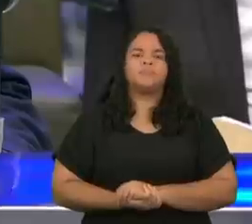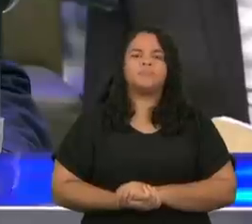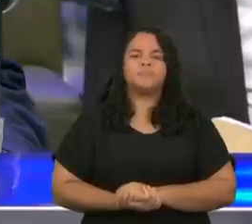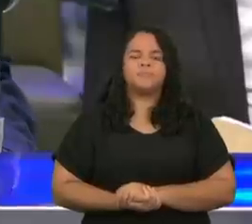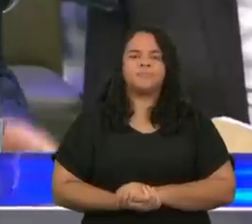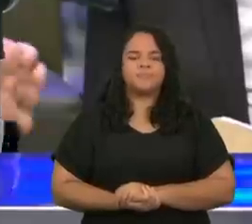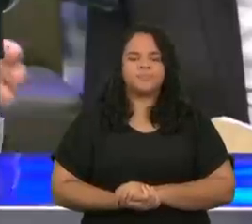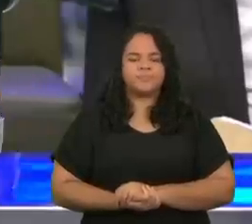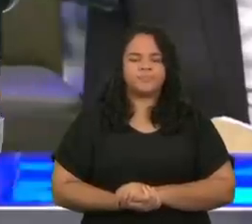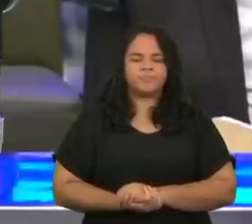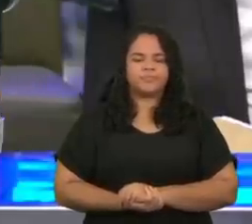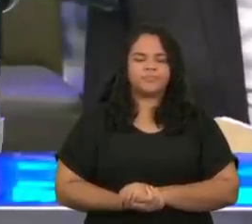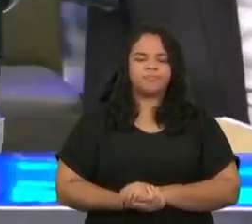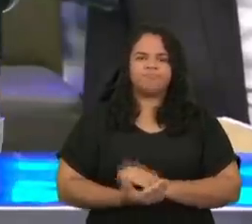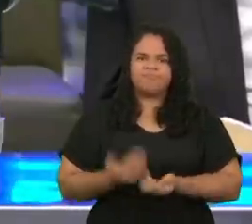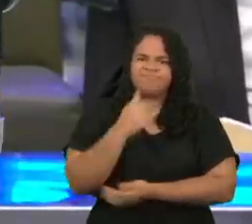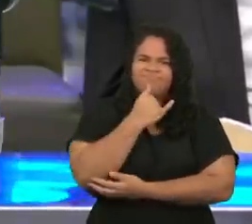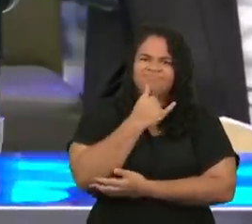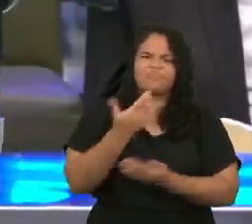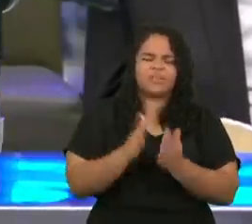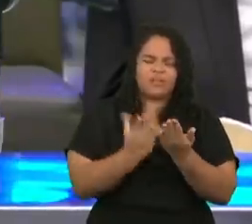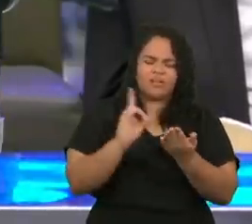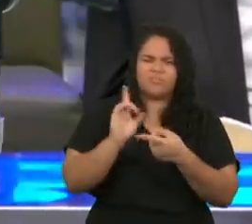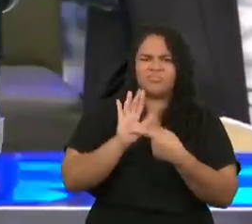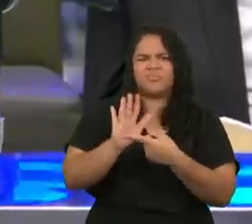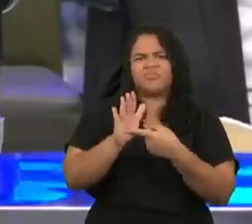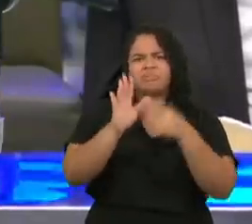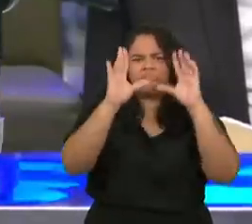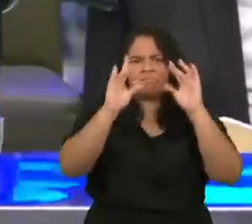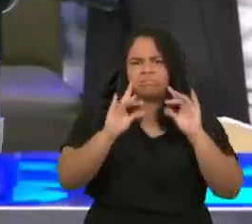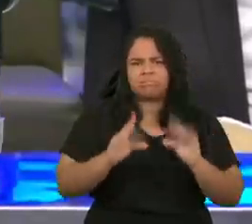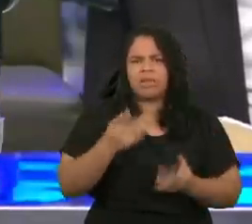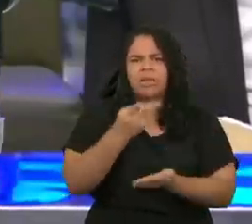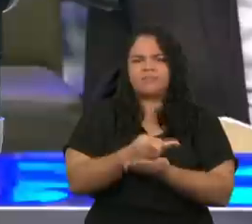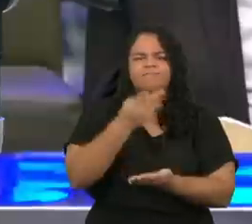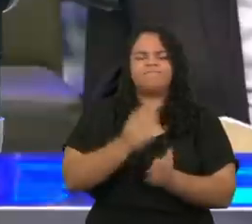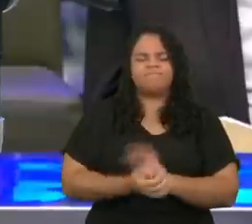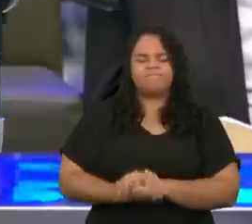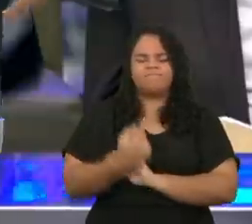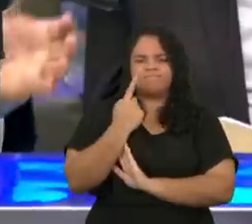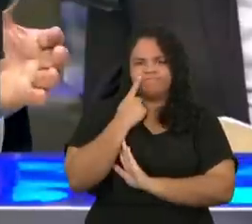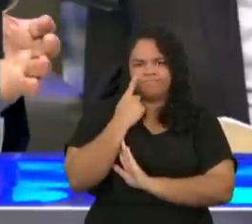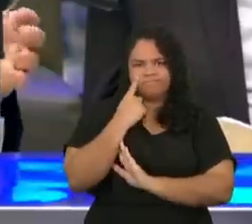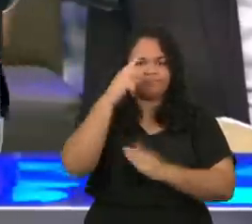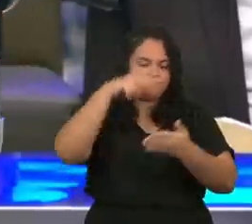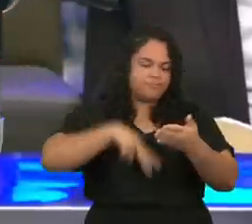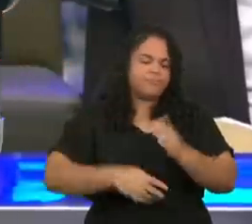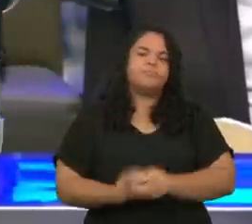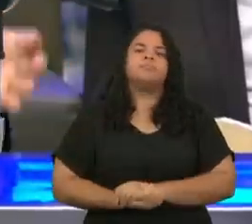tão triste irmãos como a Bíblia o texto sagrado registra Observe que disse saiu de lá